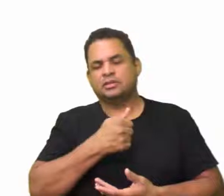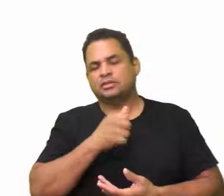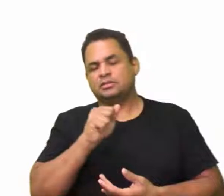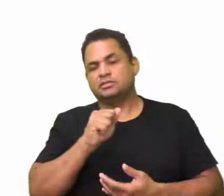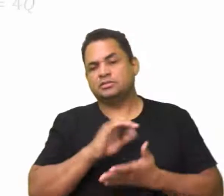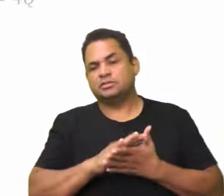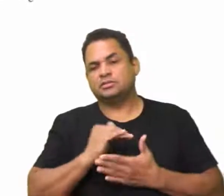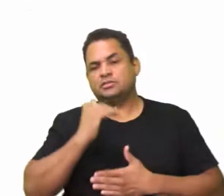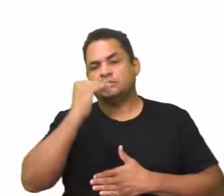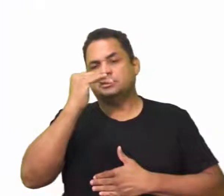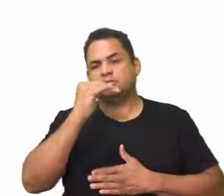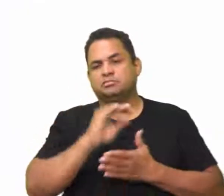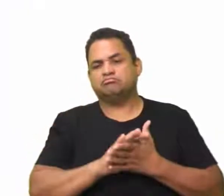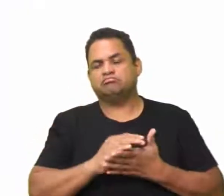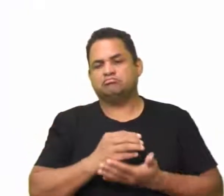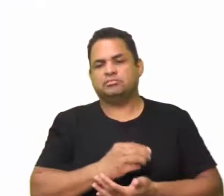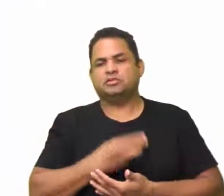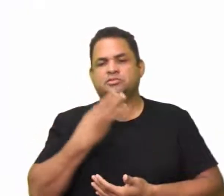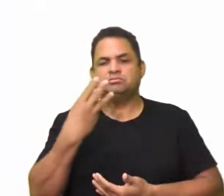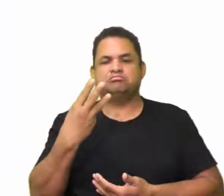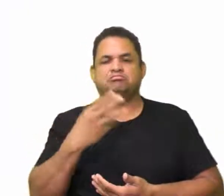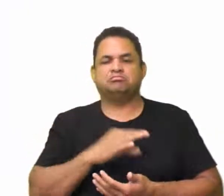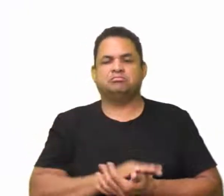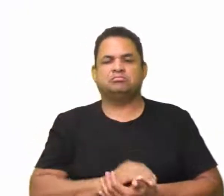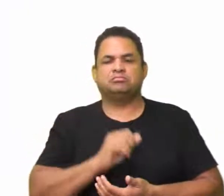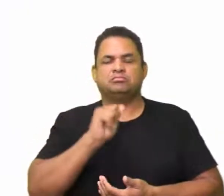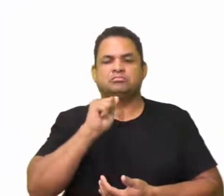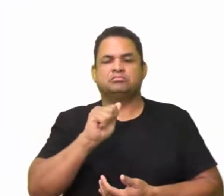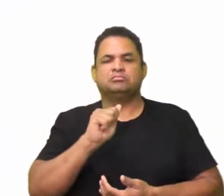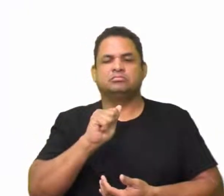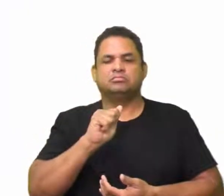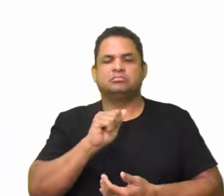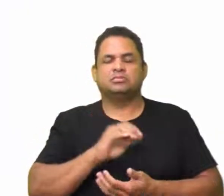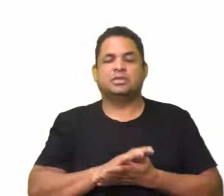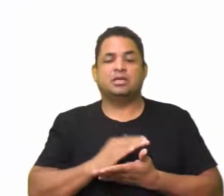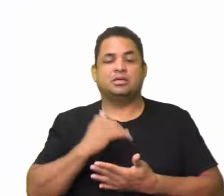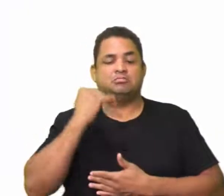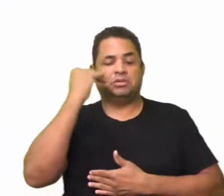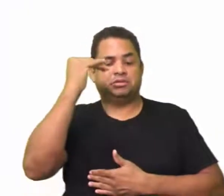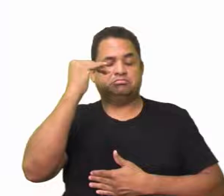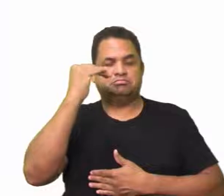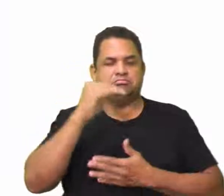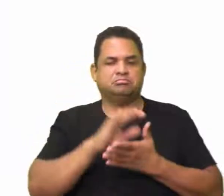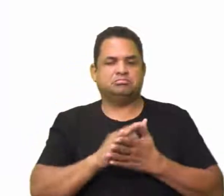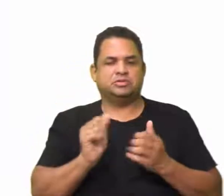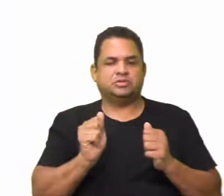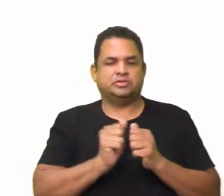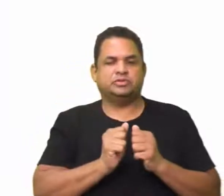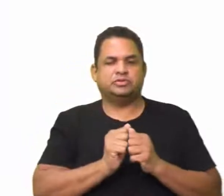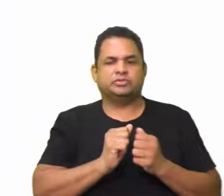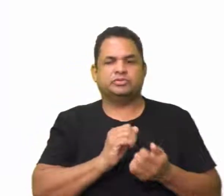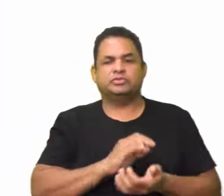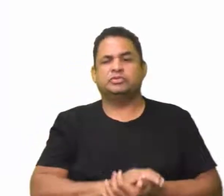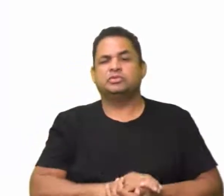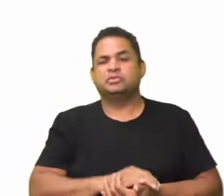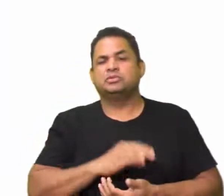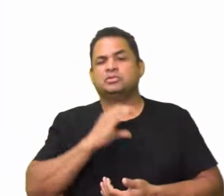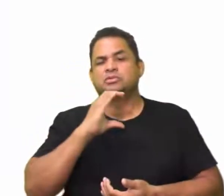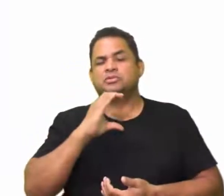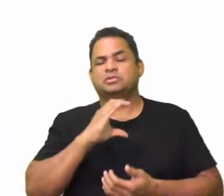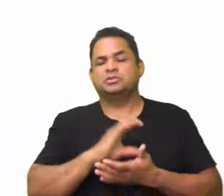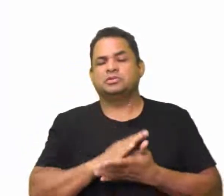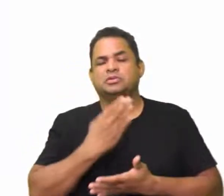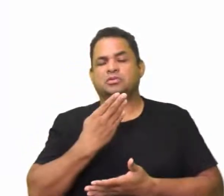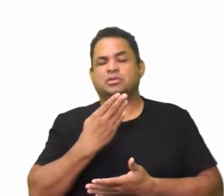de todos os 3. O A era o maior. Era o maior, Porém, ficou junto com no C processo, menor que B. poderia ser feito